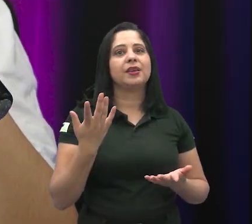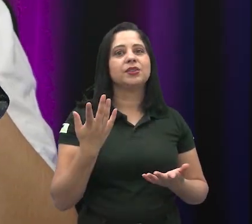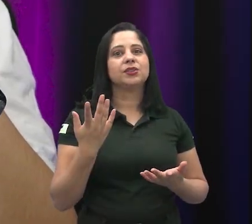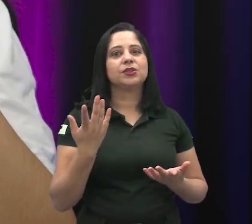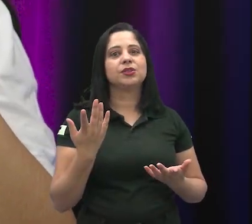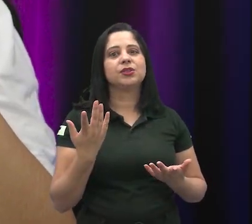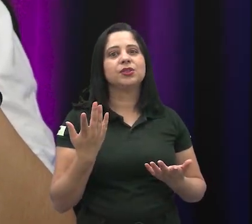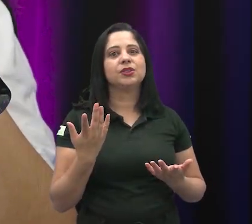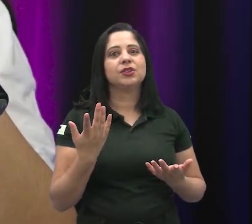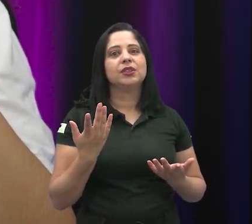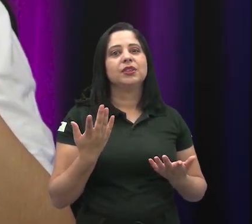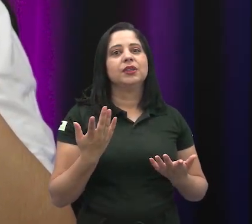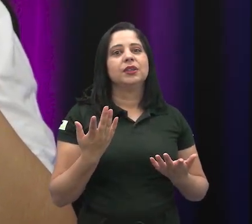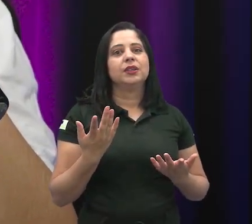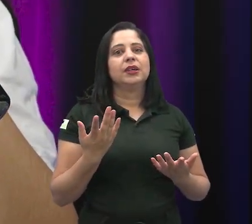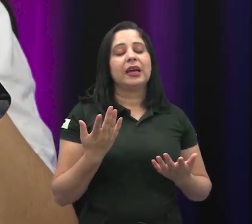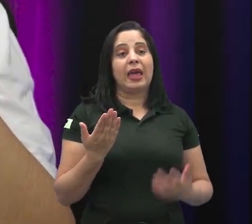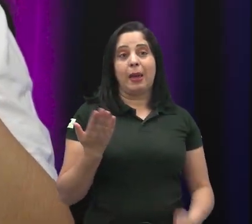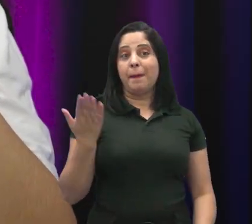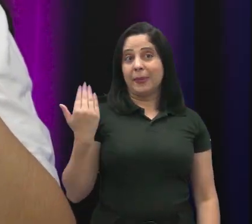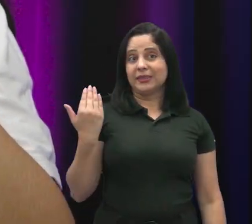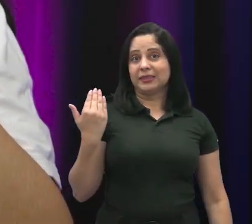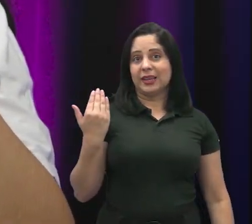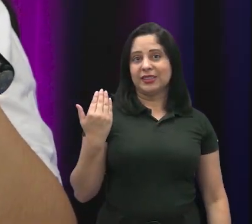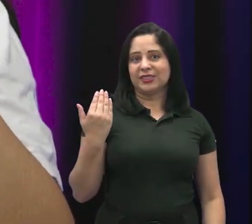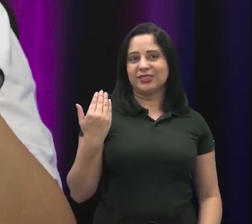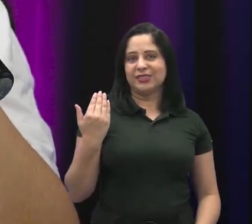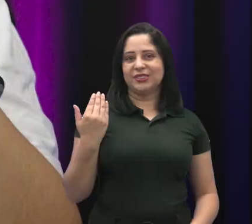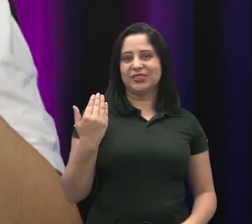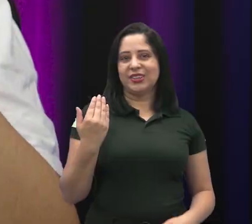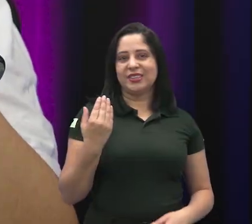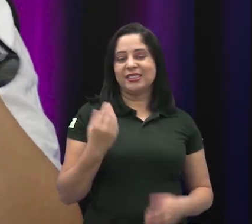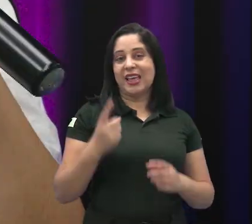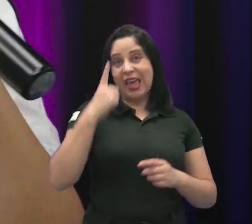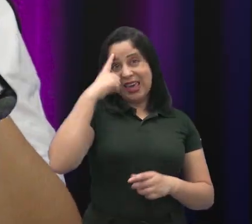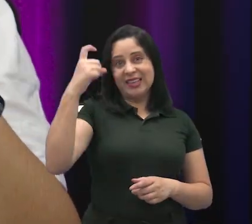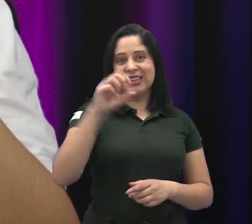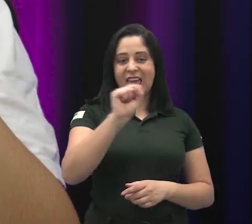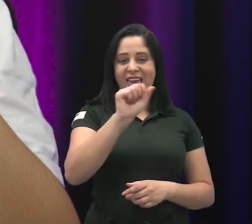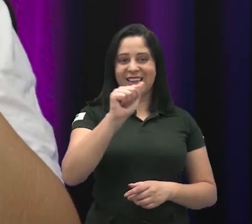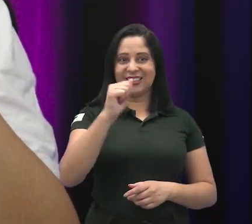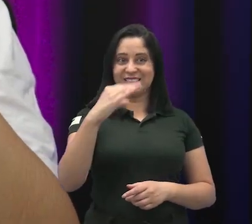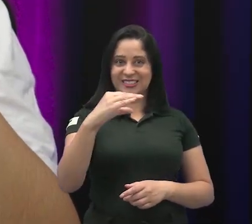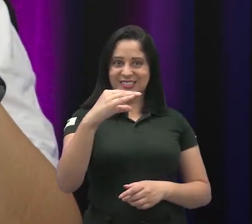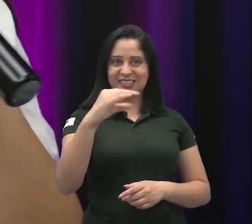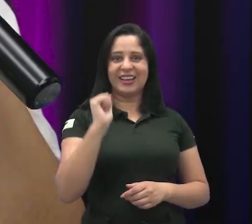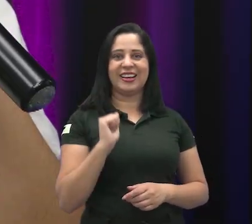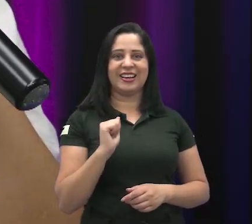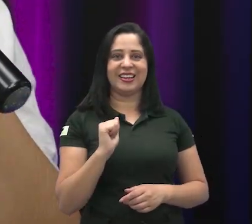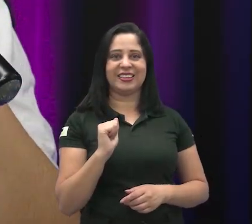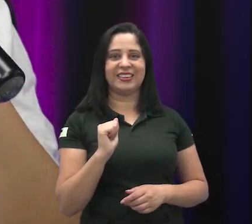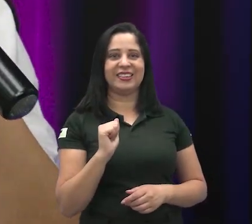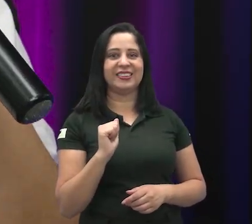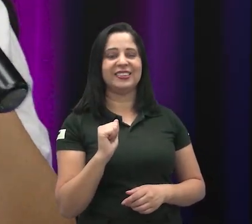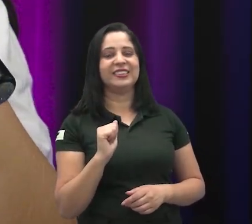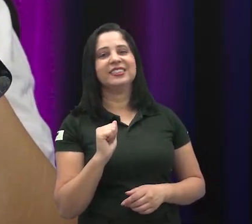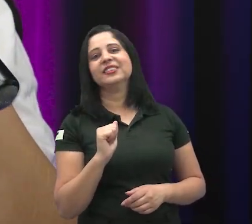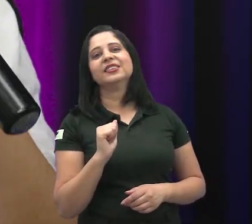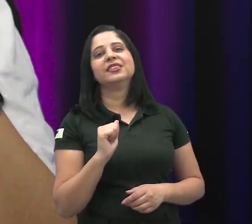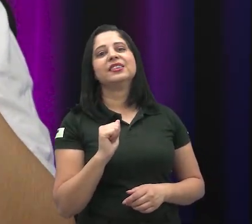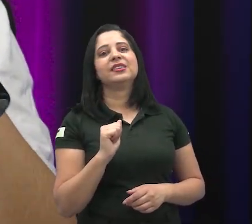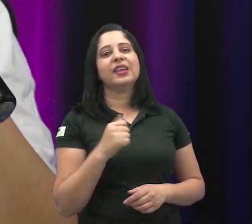ideias de quadro, né? Mais recente, a gente teve o saque, que a gente faz, que é sempre... O pessoal comenta muito, que é o serviço de agenda cultural. Então,